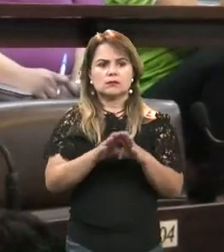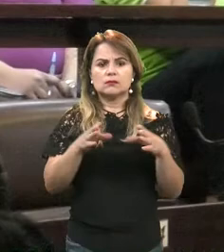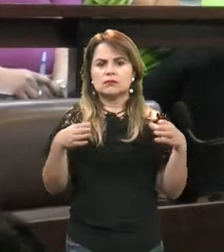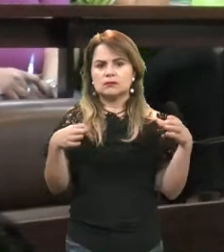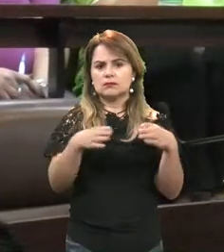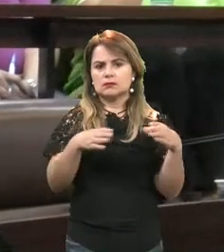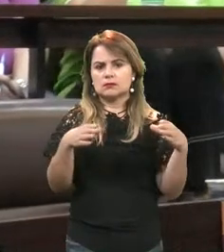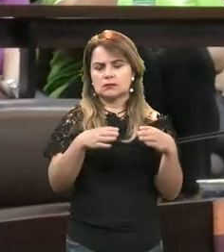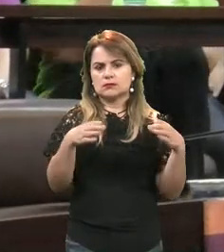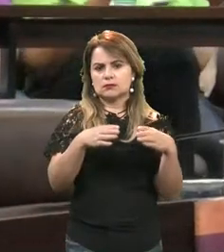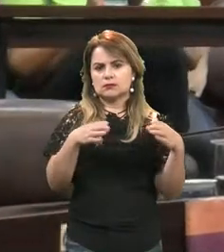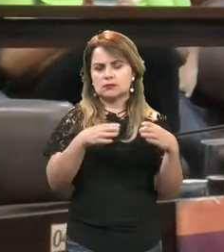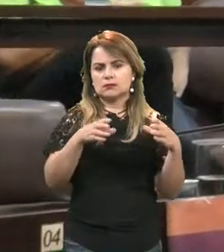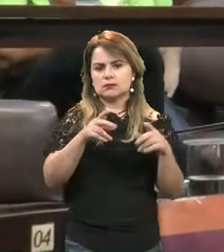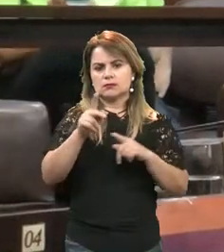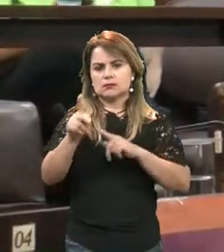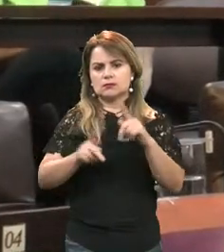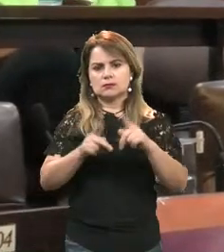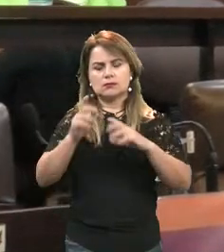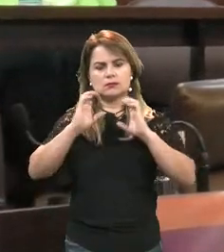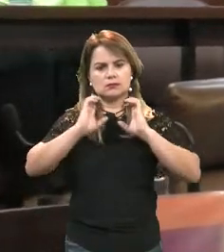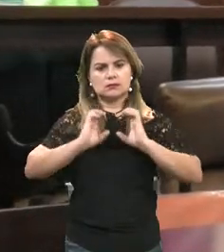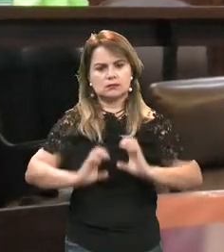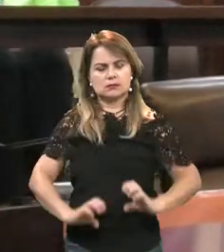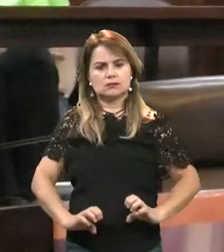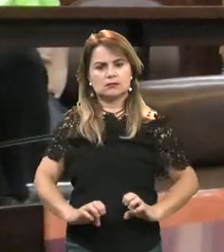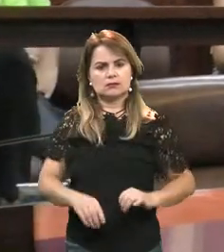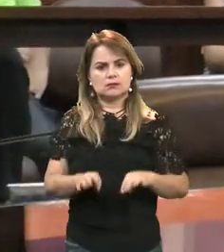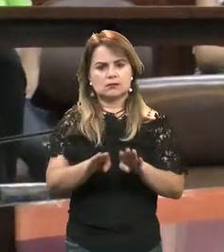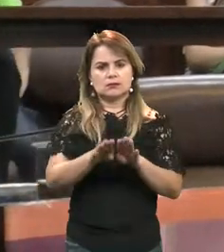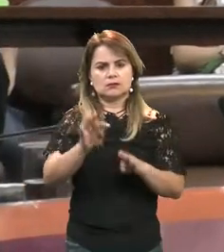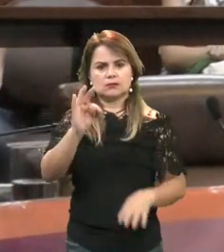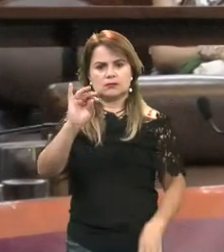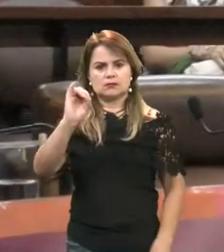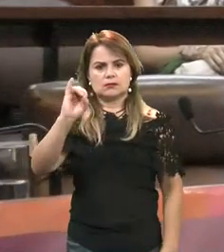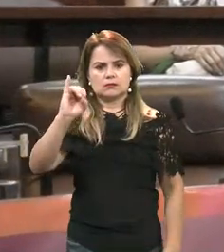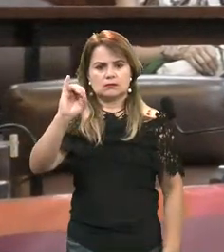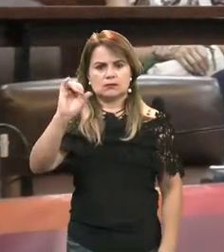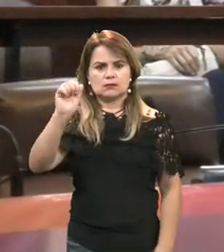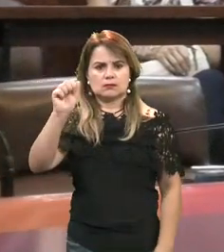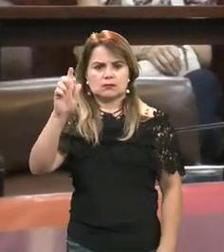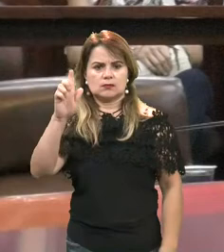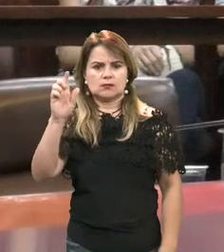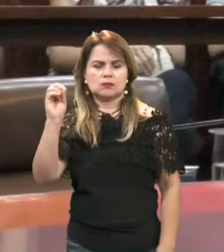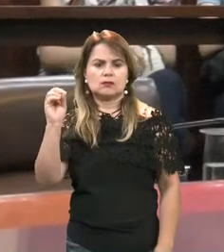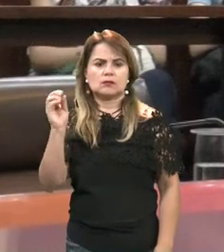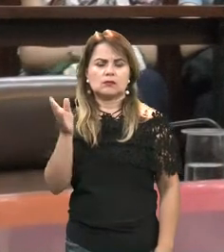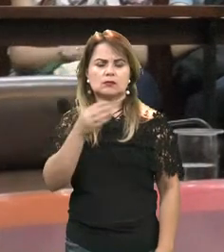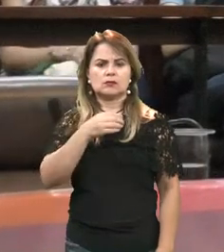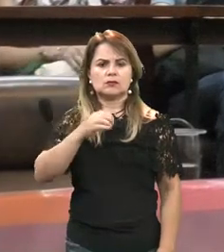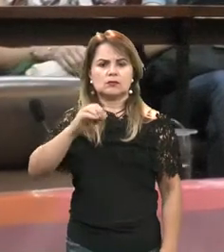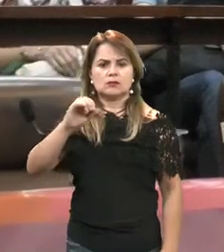da Comissão de Acolhimento e Ética, Tiago César de Matos,